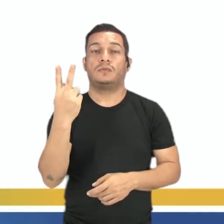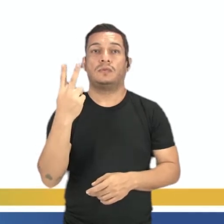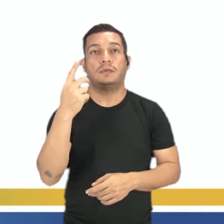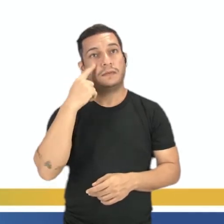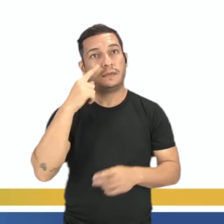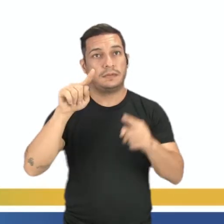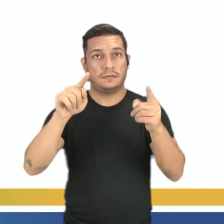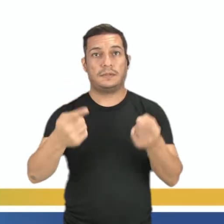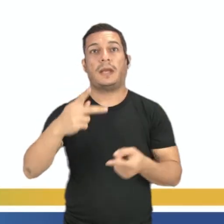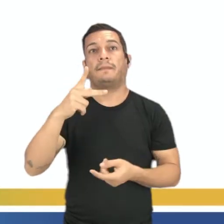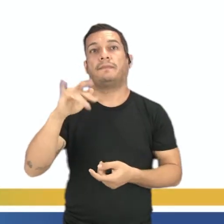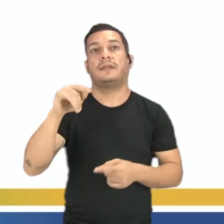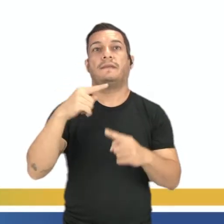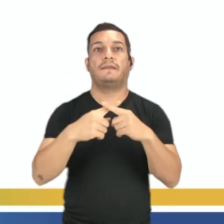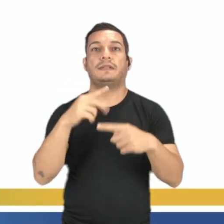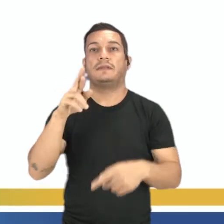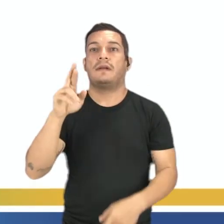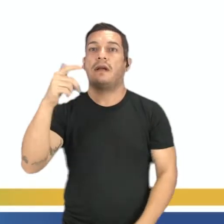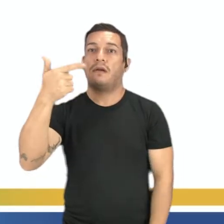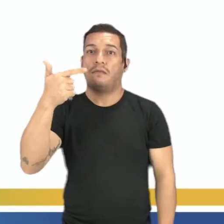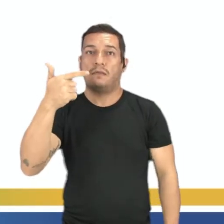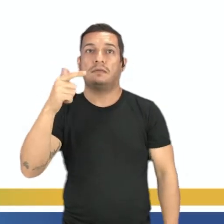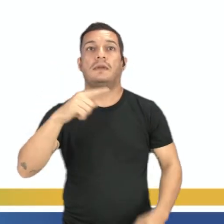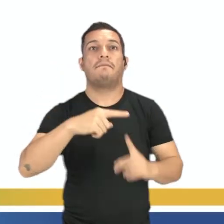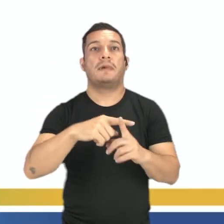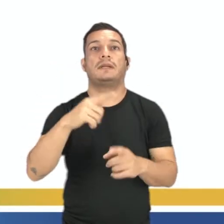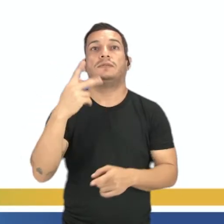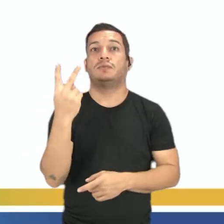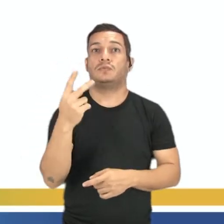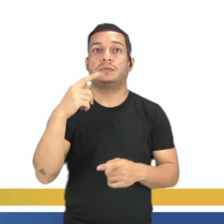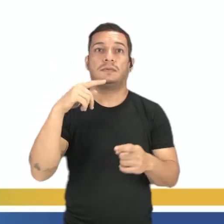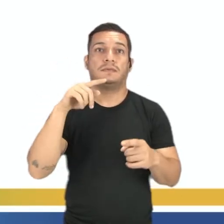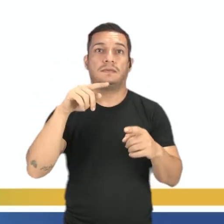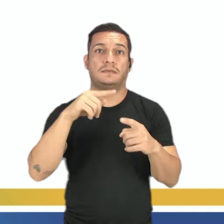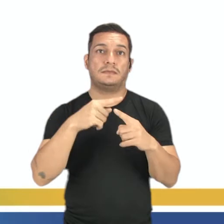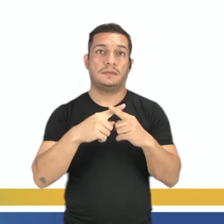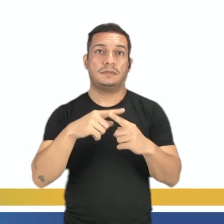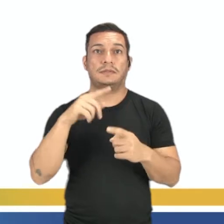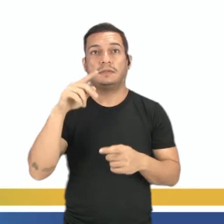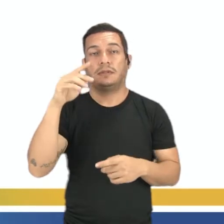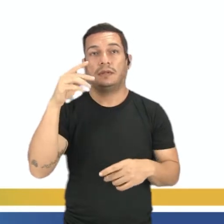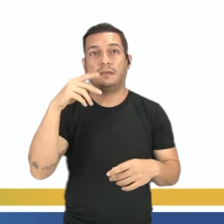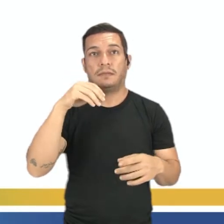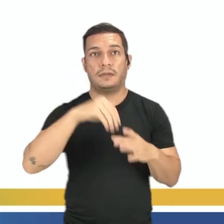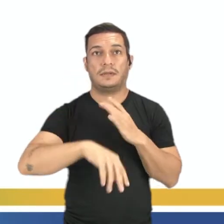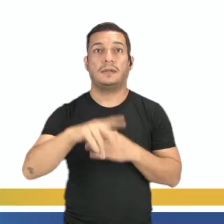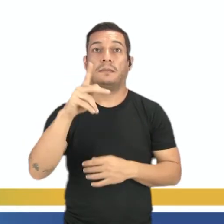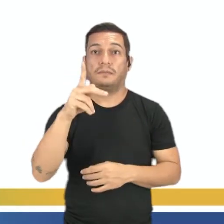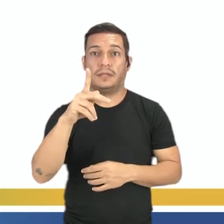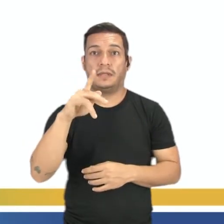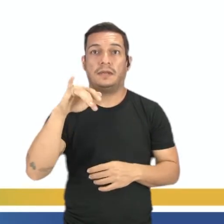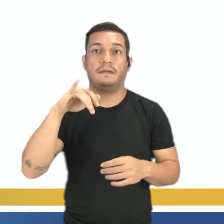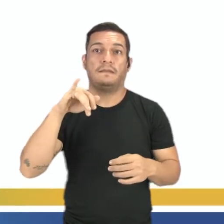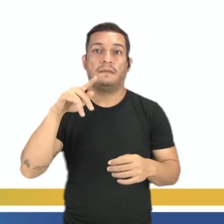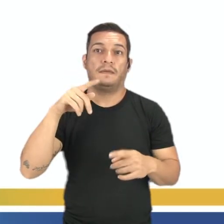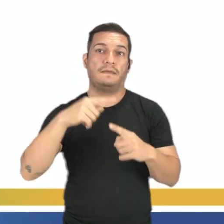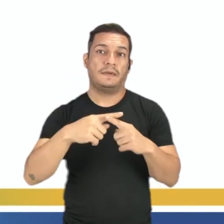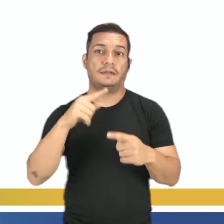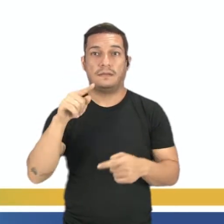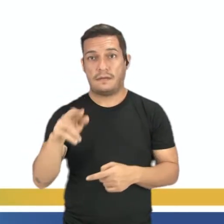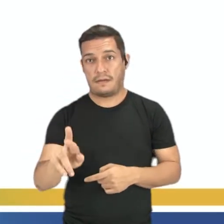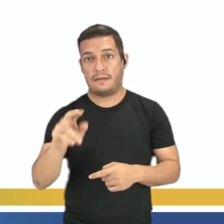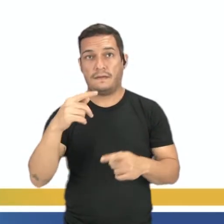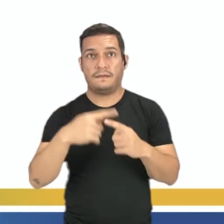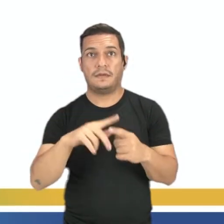aí dentro do parênteses, π vezes r ao quadrado, mais 2 vezes, aí dentro do parênteses temos π vezes r